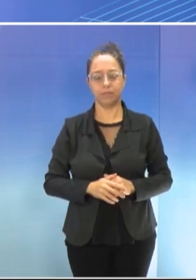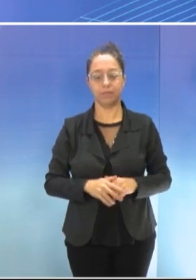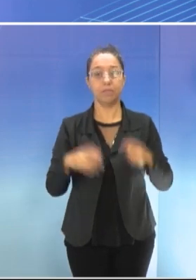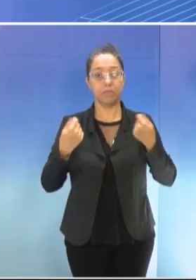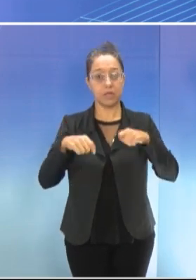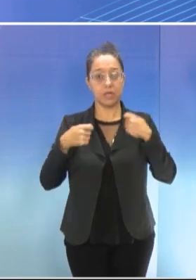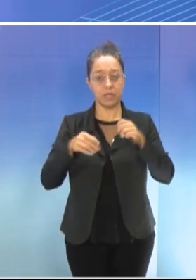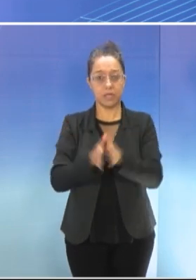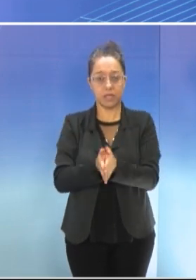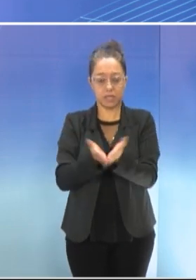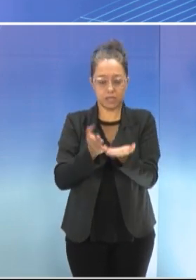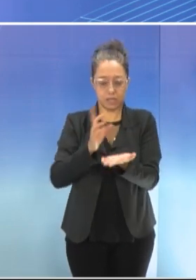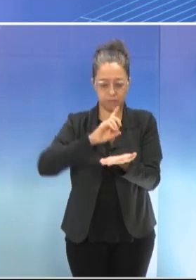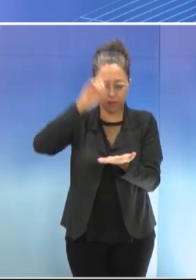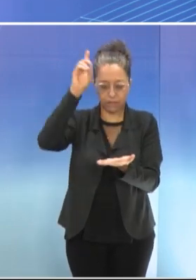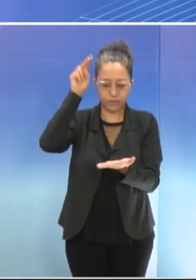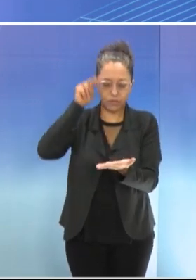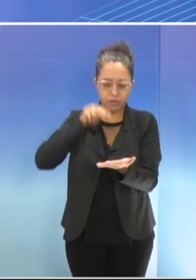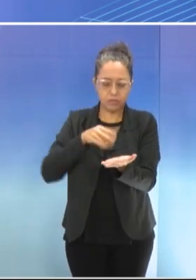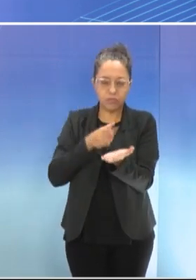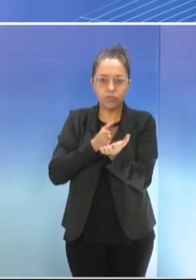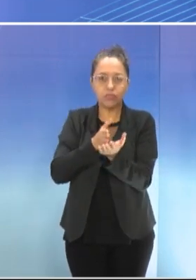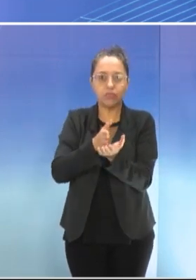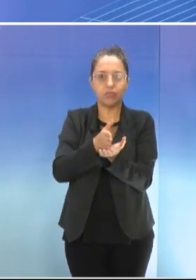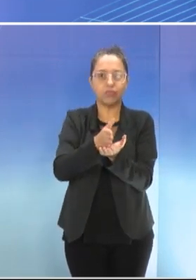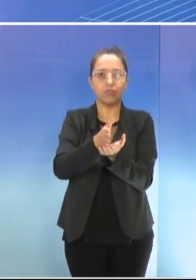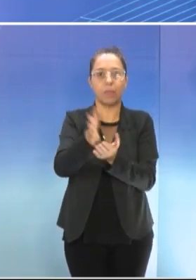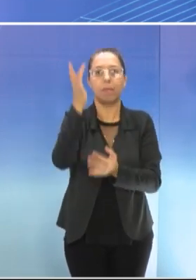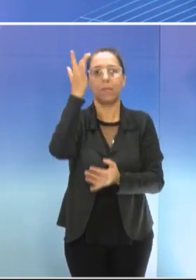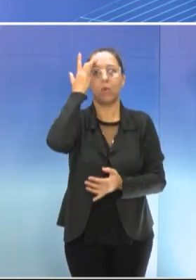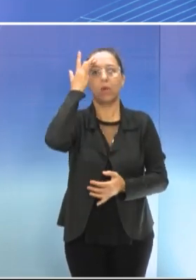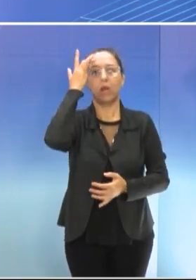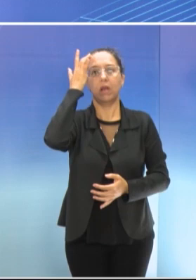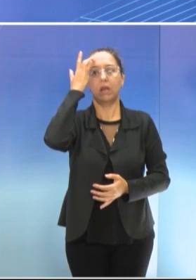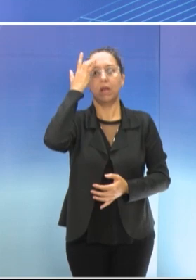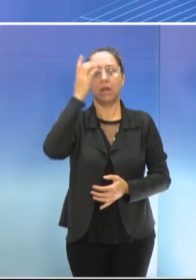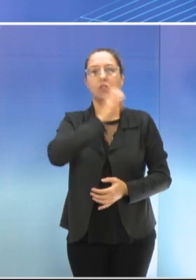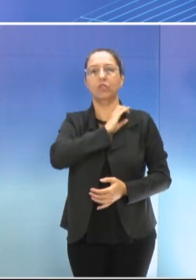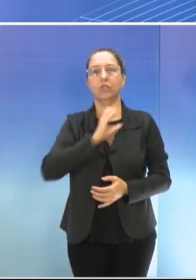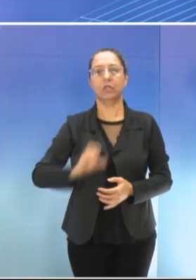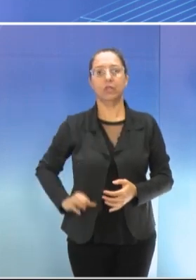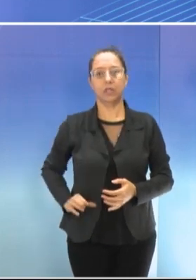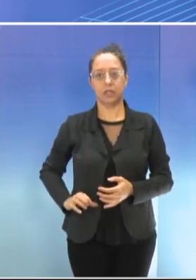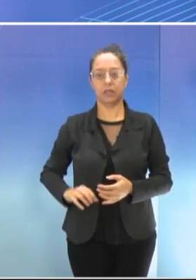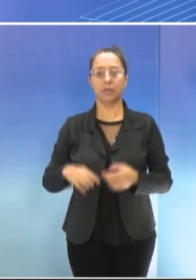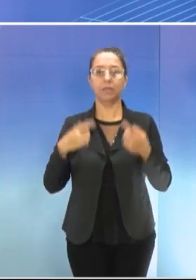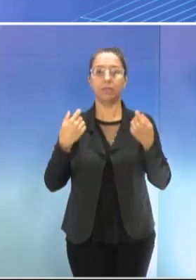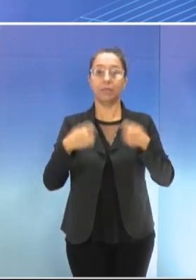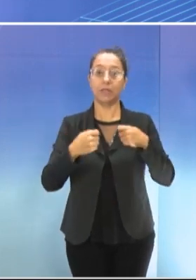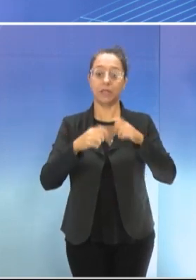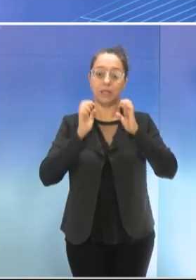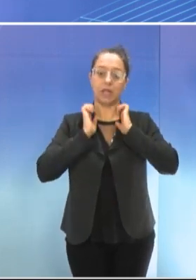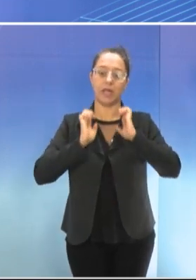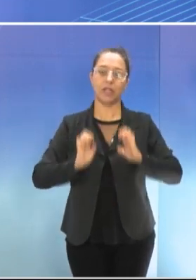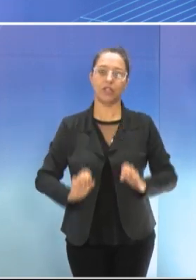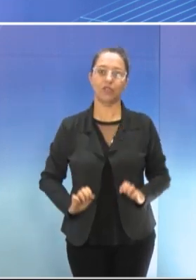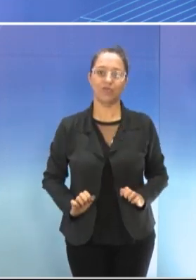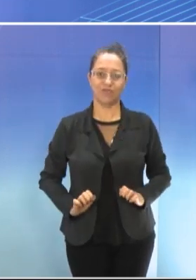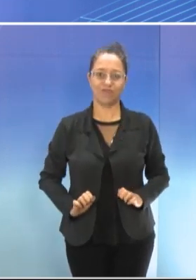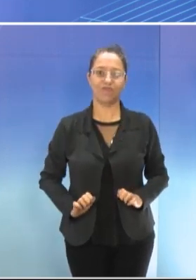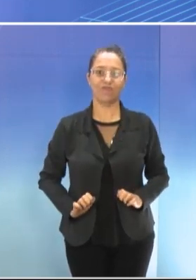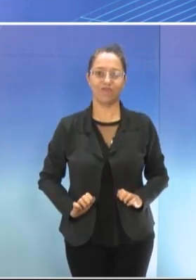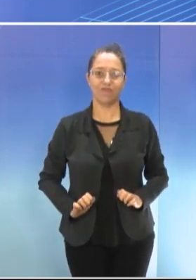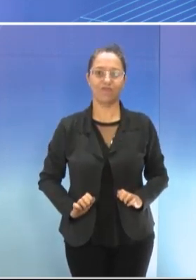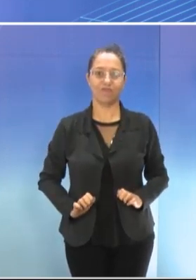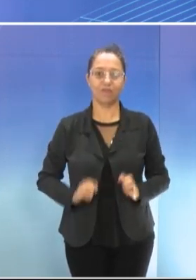e seguir os preceitos cristãos, a moralidade cristã, para ser ético nas suas ações,